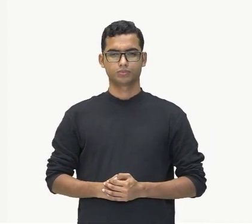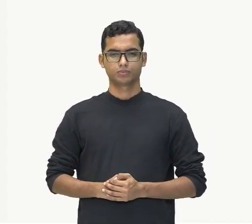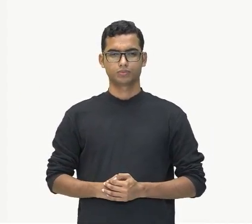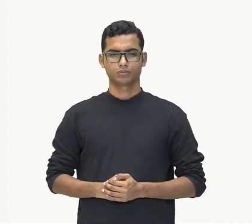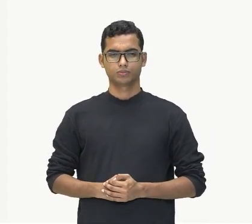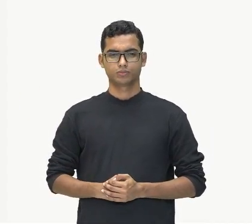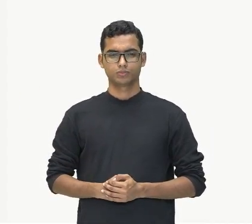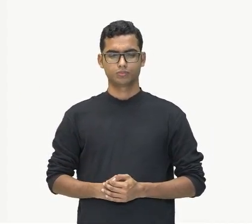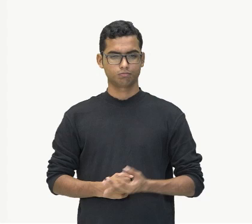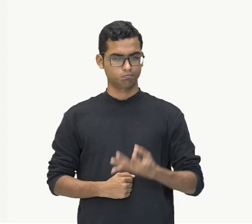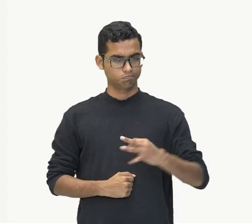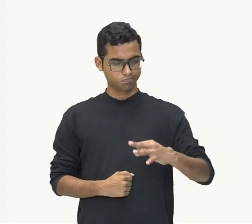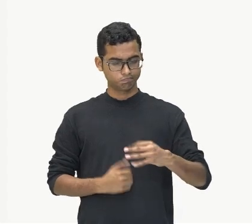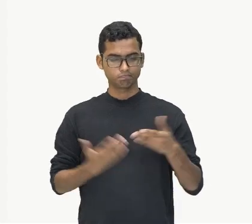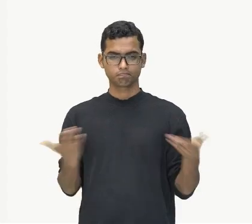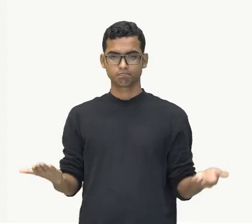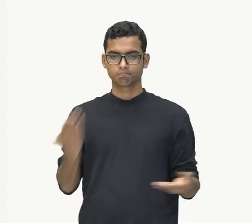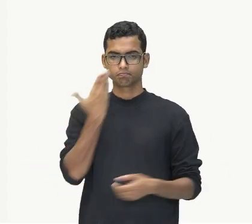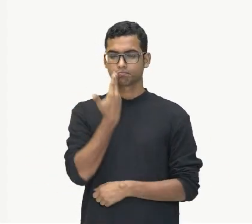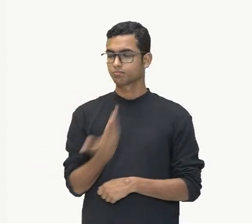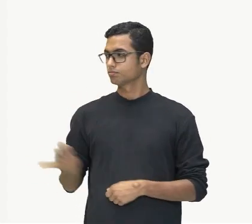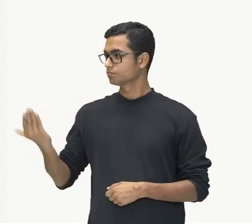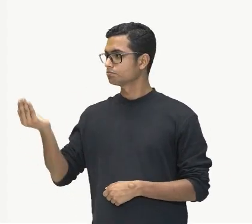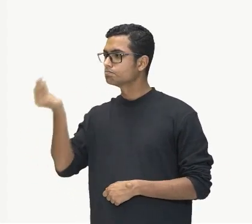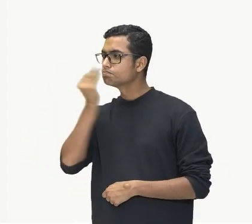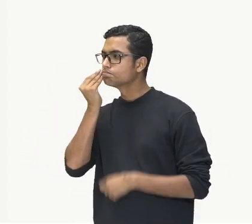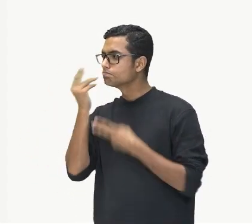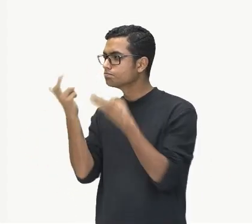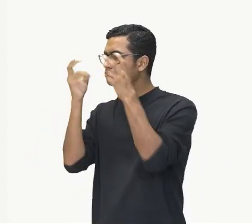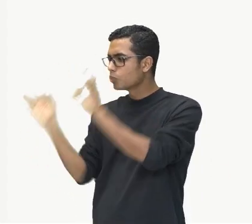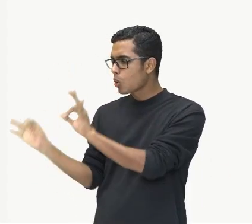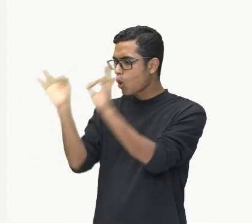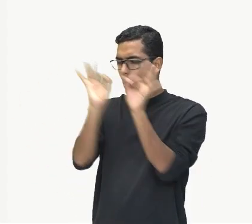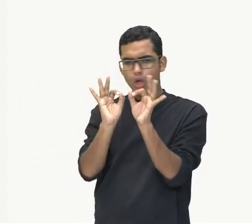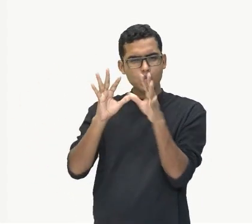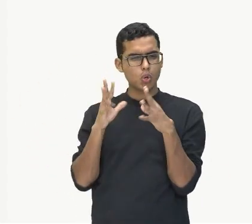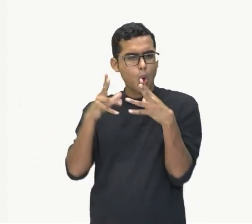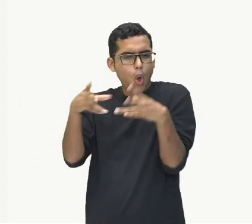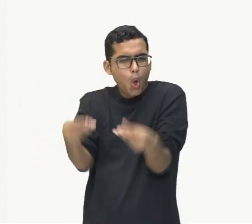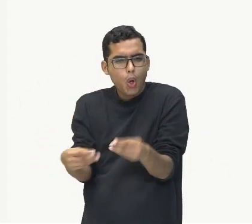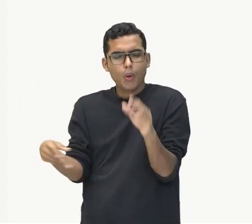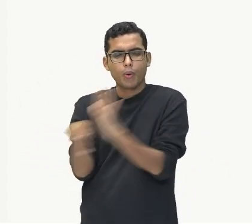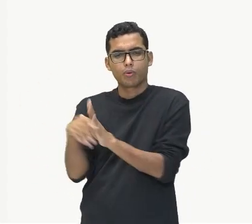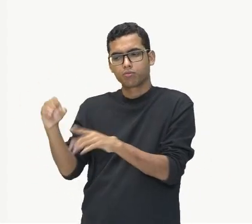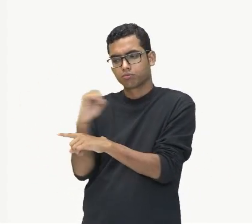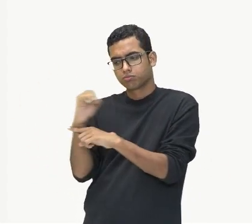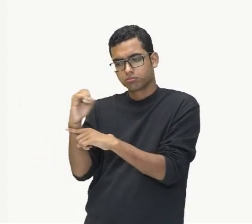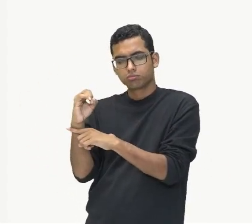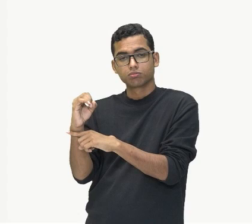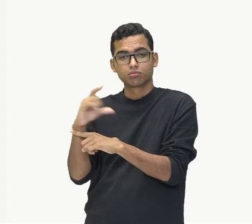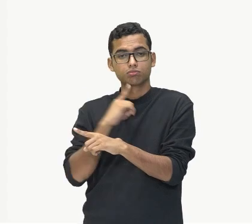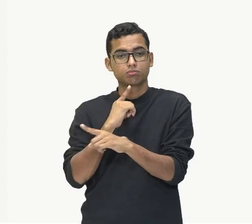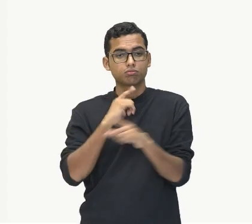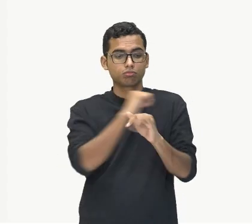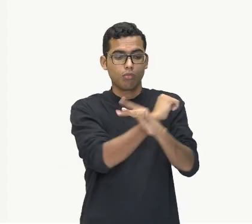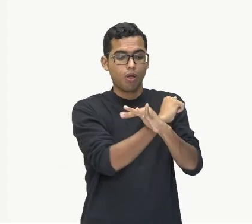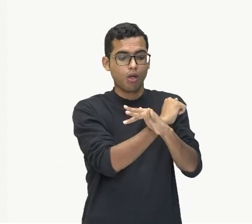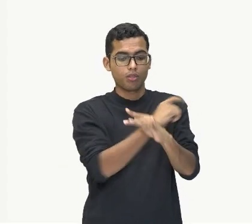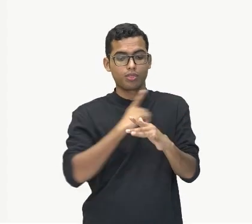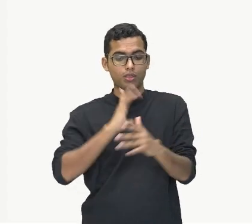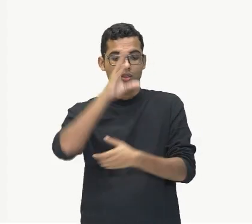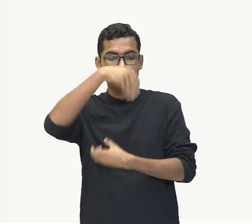hipobromoso, tá? Então, observem que todos esses ácidos têm oxigênio, então eu classifico como